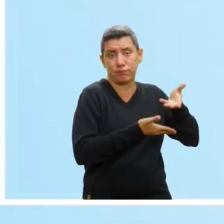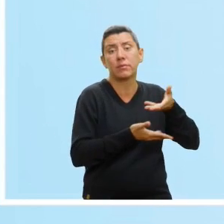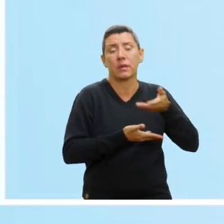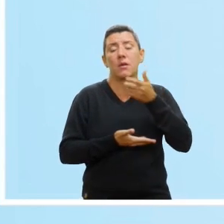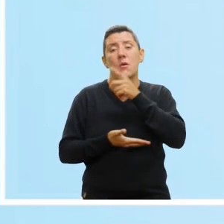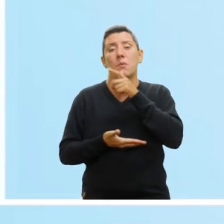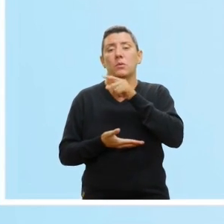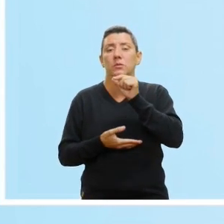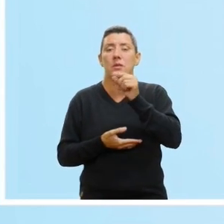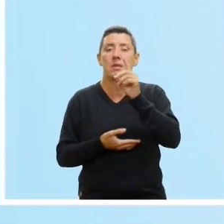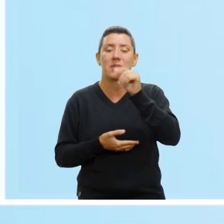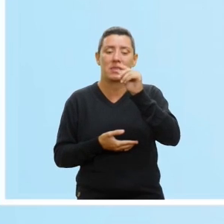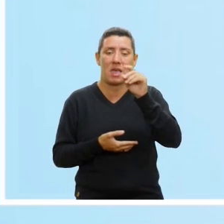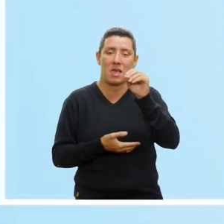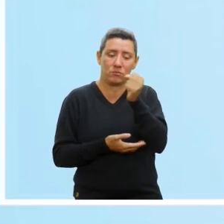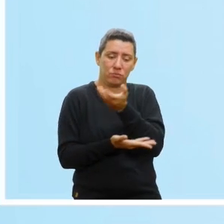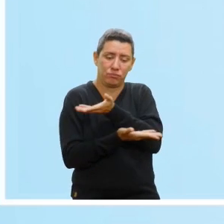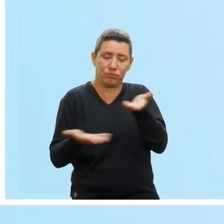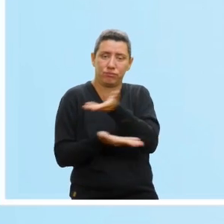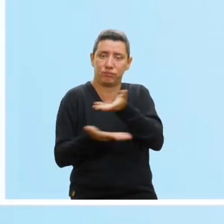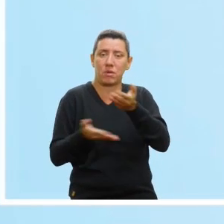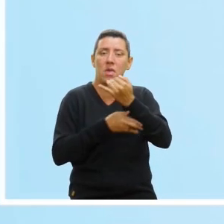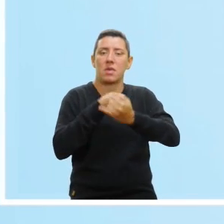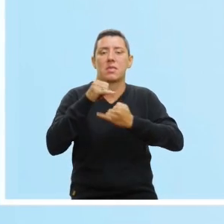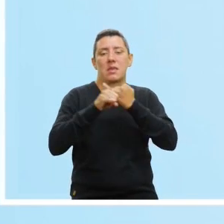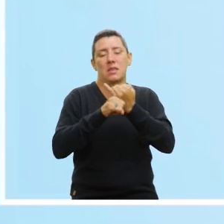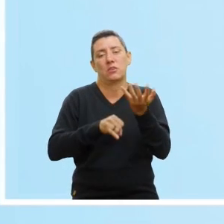troca de informação entre os data centers.